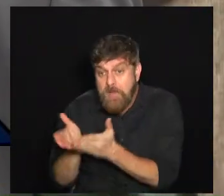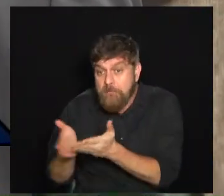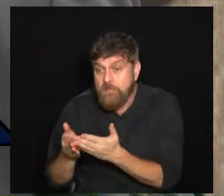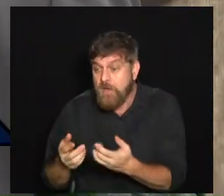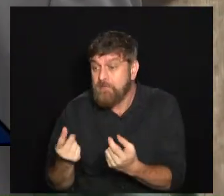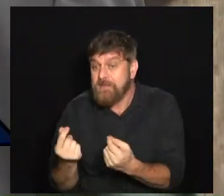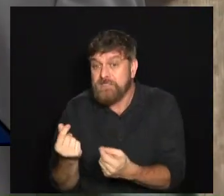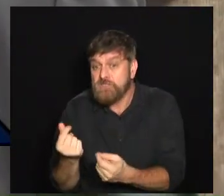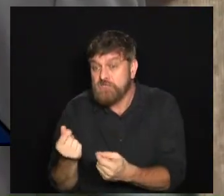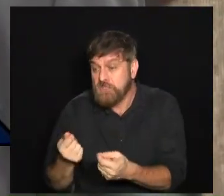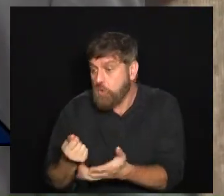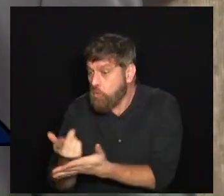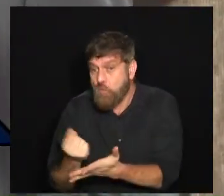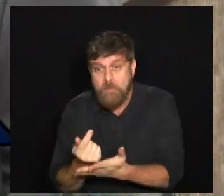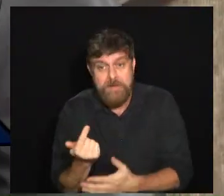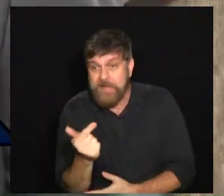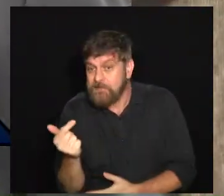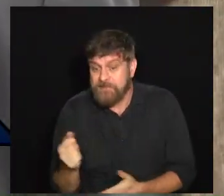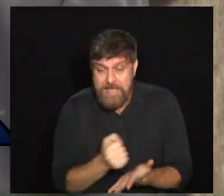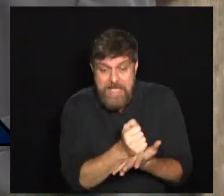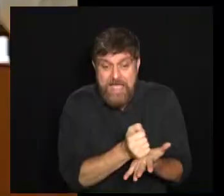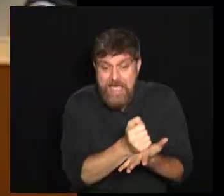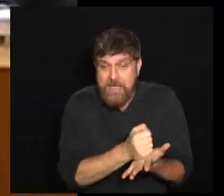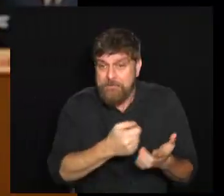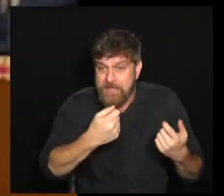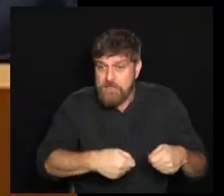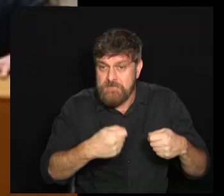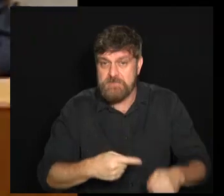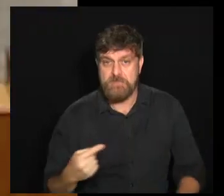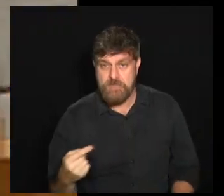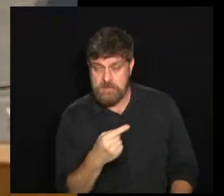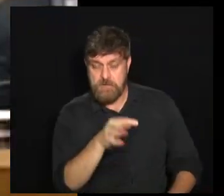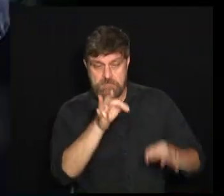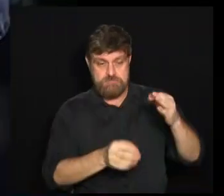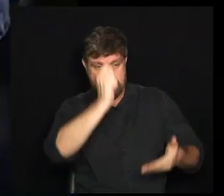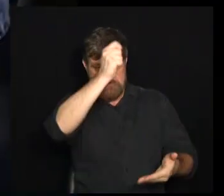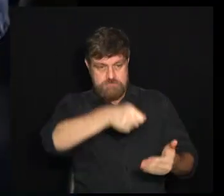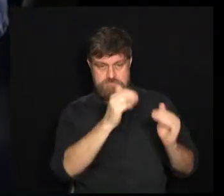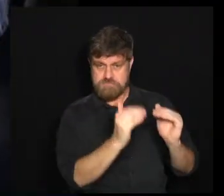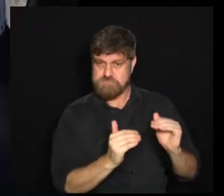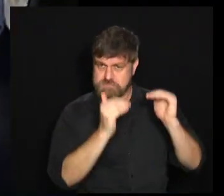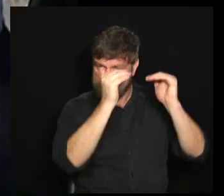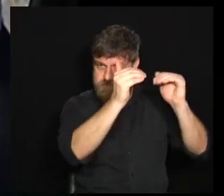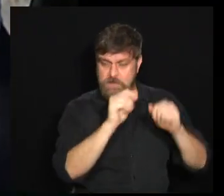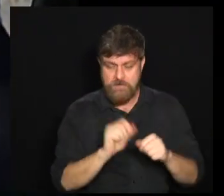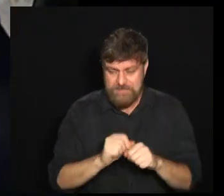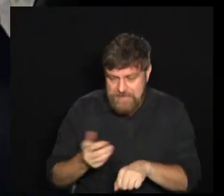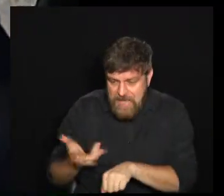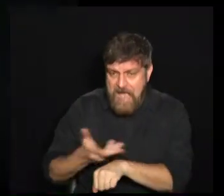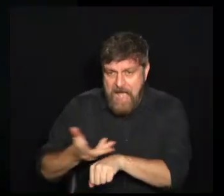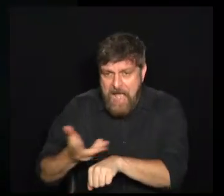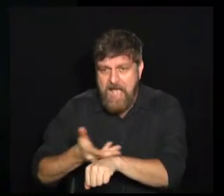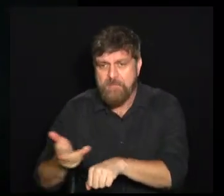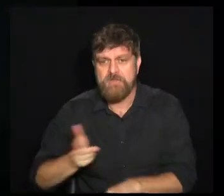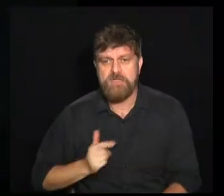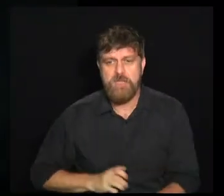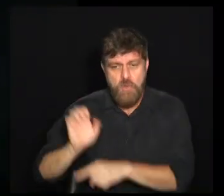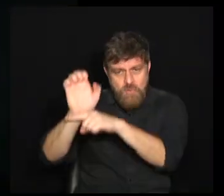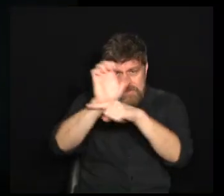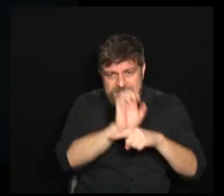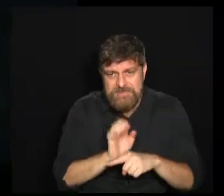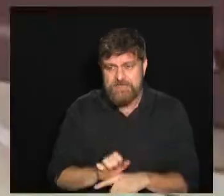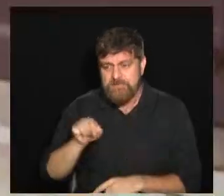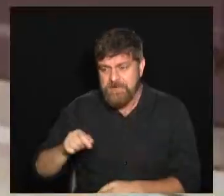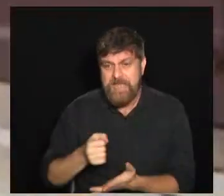e ele não tem no alto custo. Então precisa que o STF agiliza, cobre o governo dos estados para que